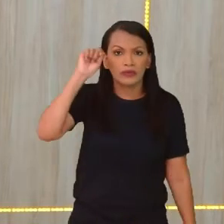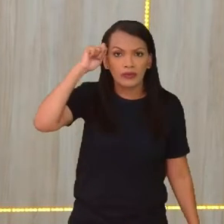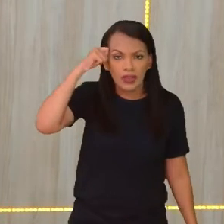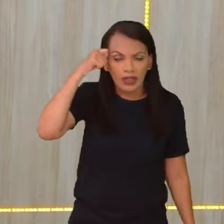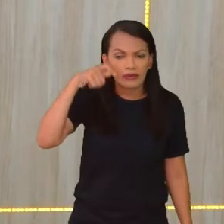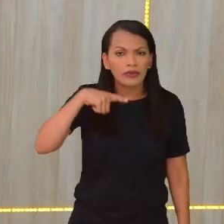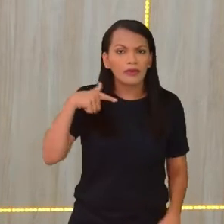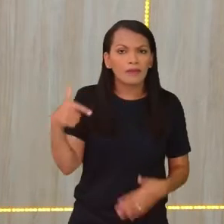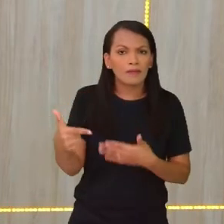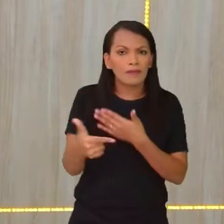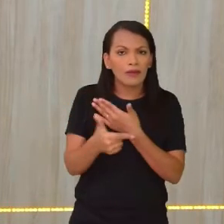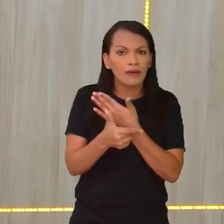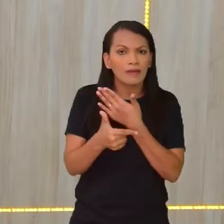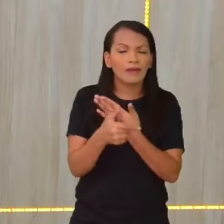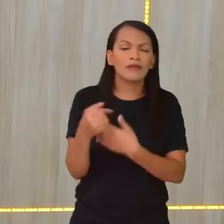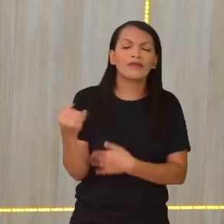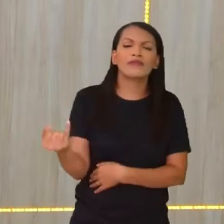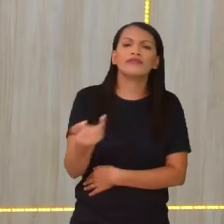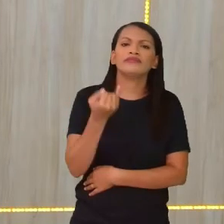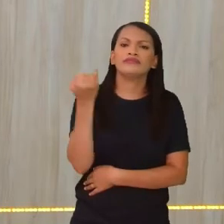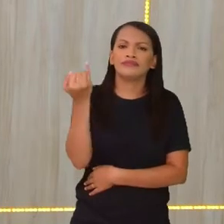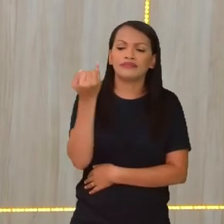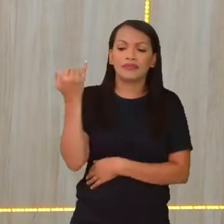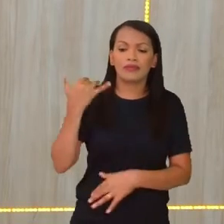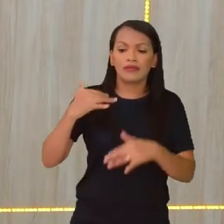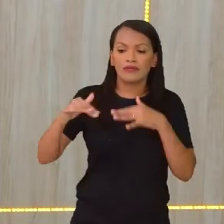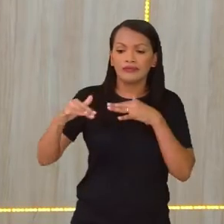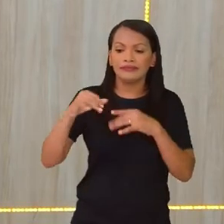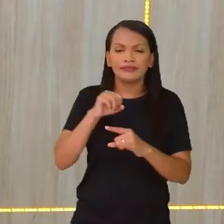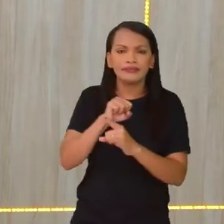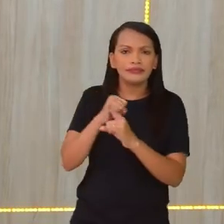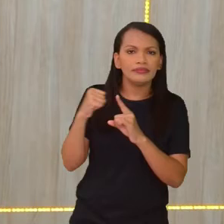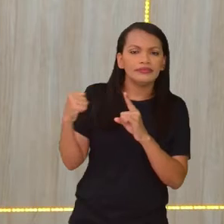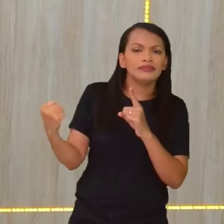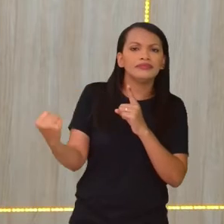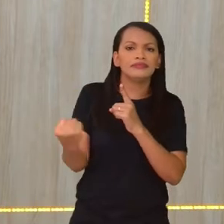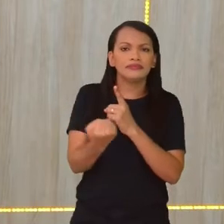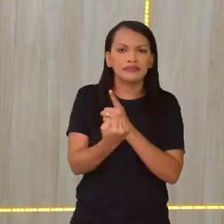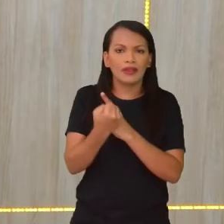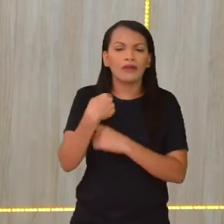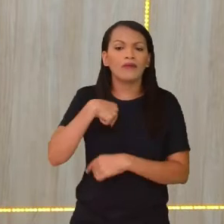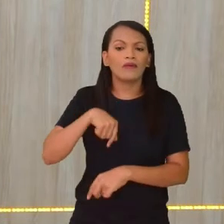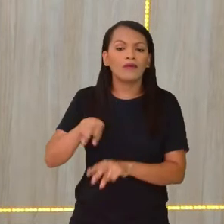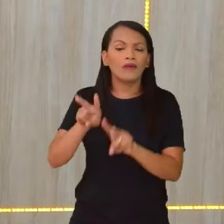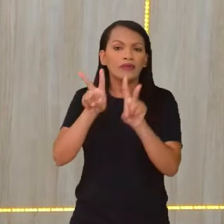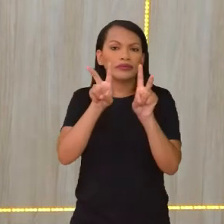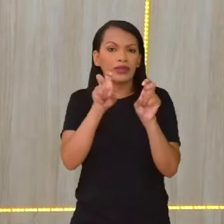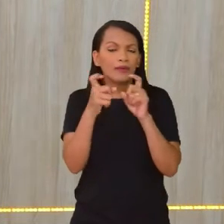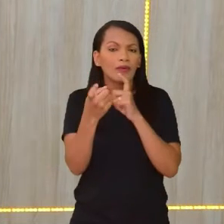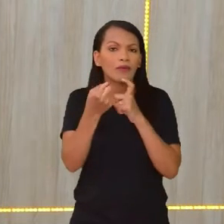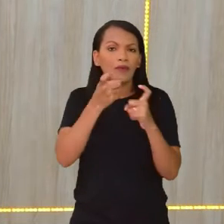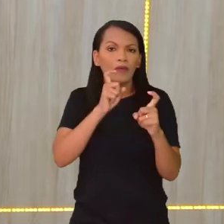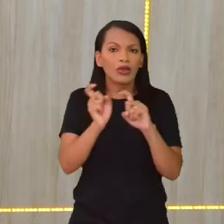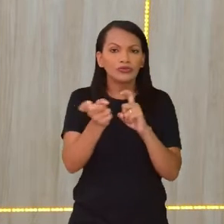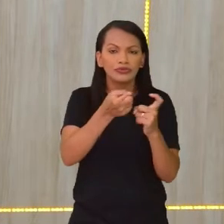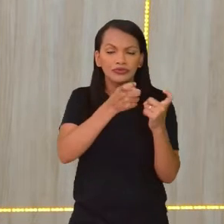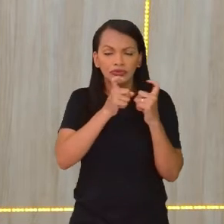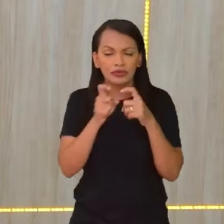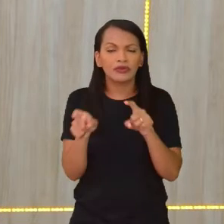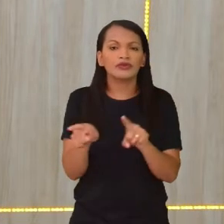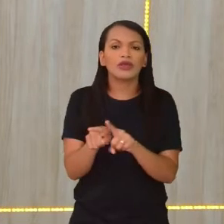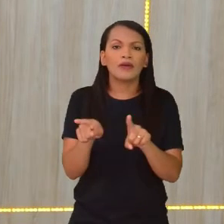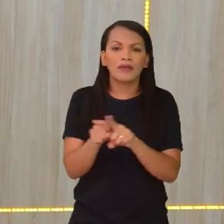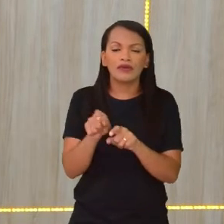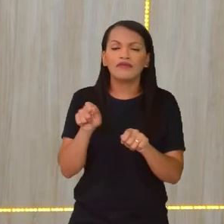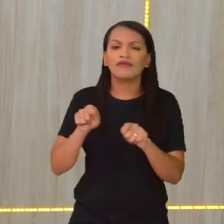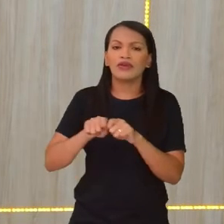né, nessa questão, porque é o movimento social, né, que vai trazer essa temática à discussão, que vai produzir